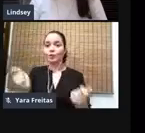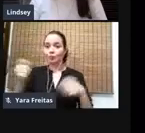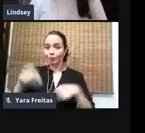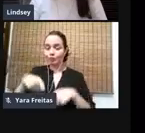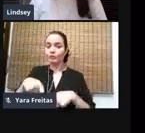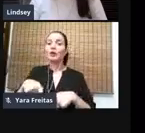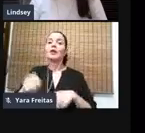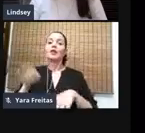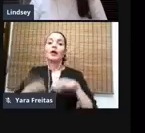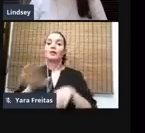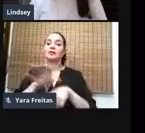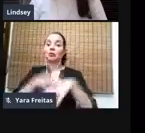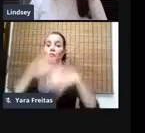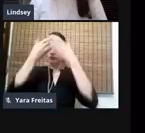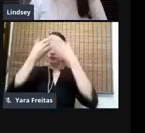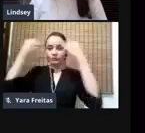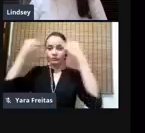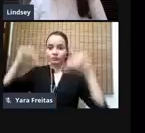podem ver que